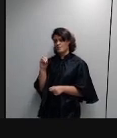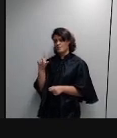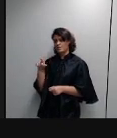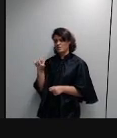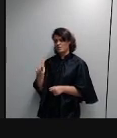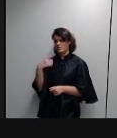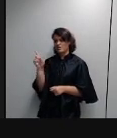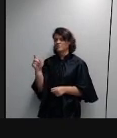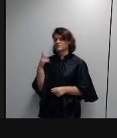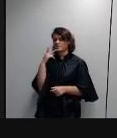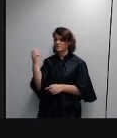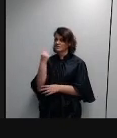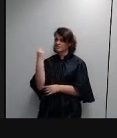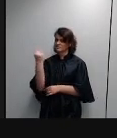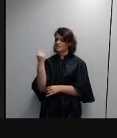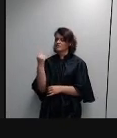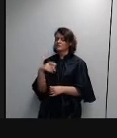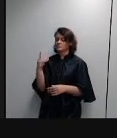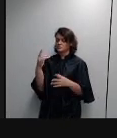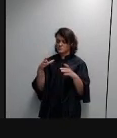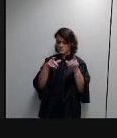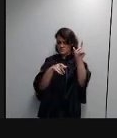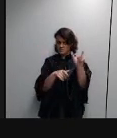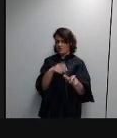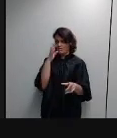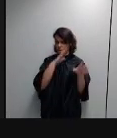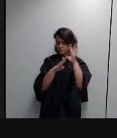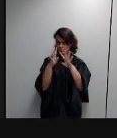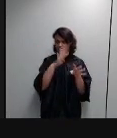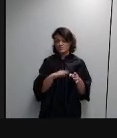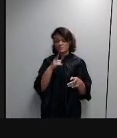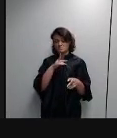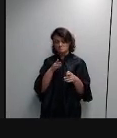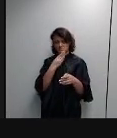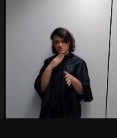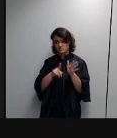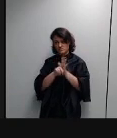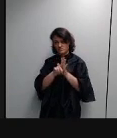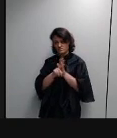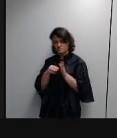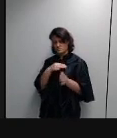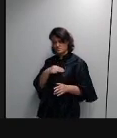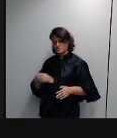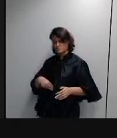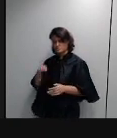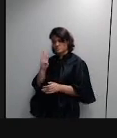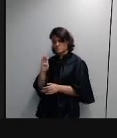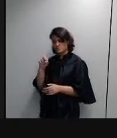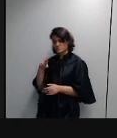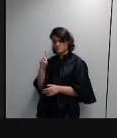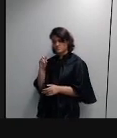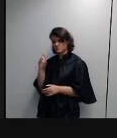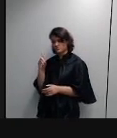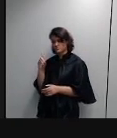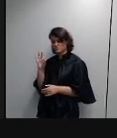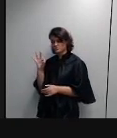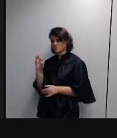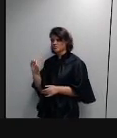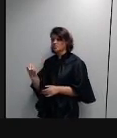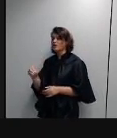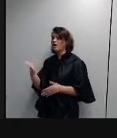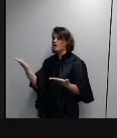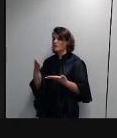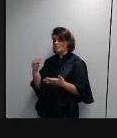do órgão acusador pneu Vista o me responde Edir todos os demais estamos e com a palavra o ministro